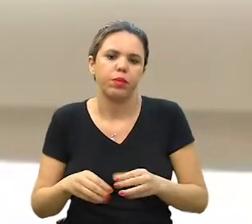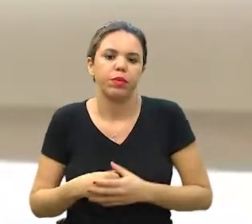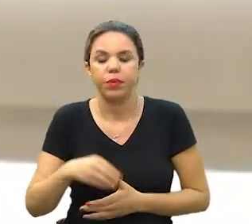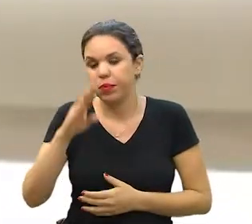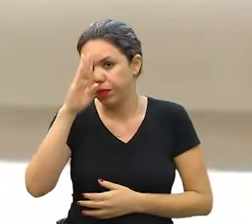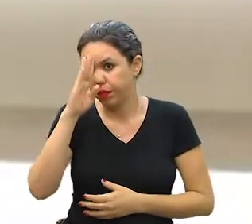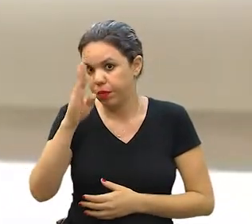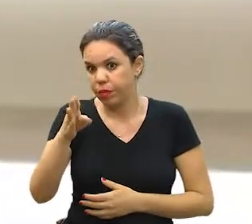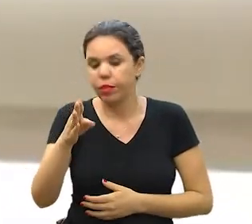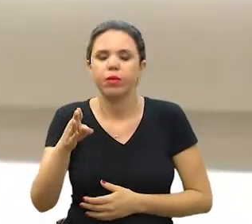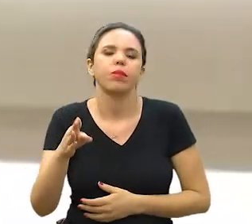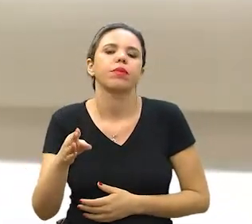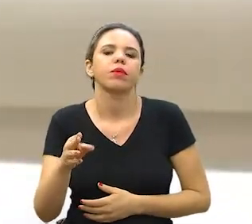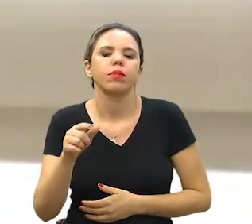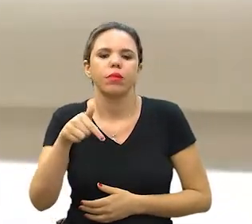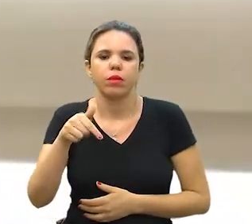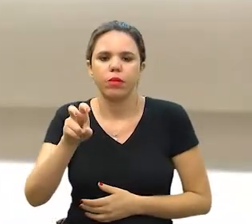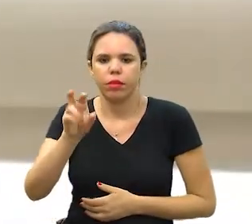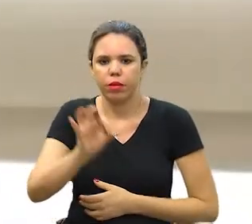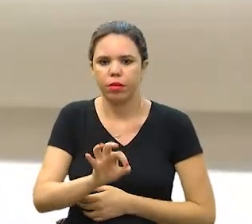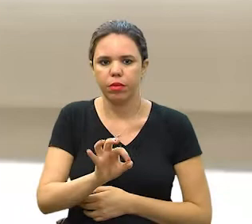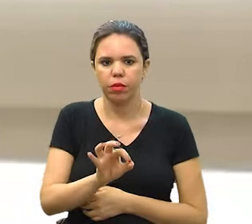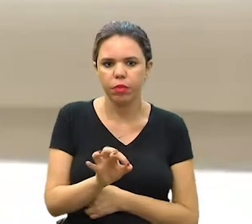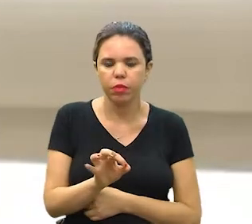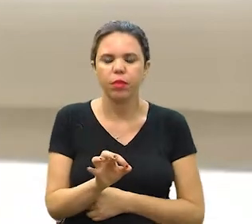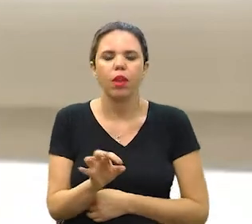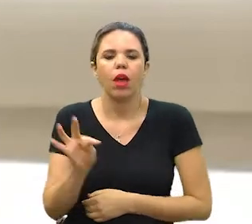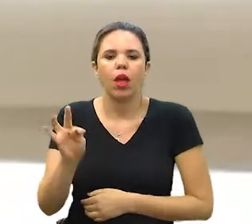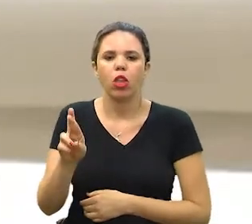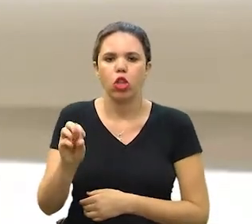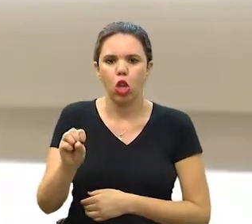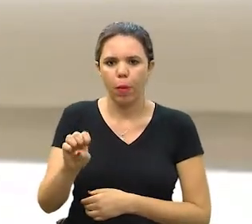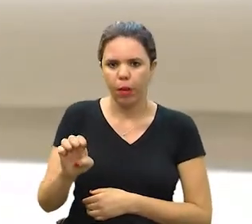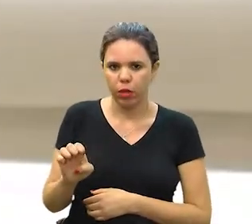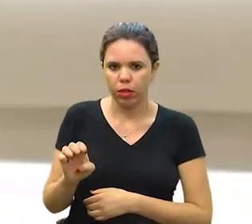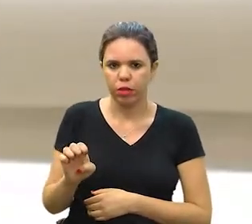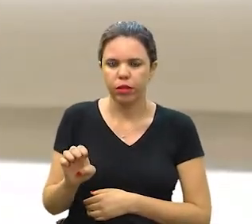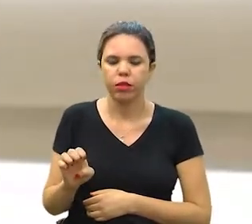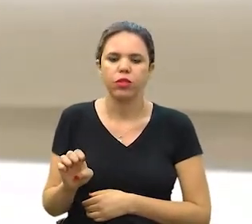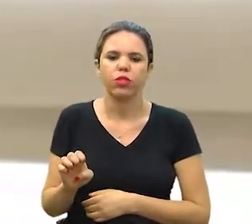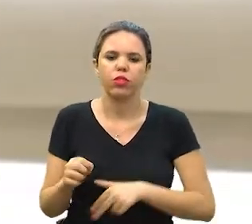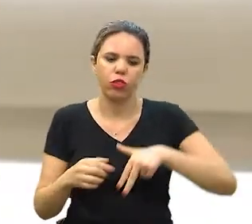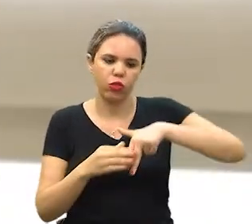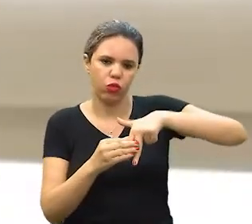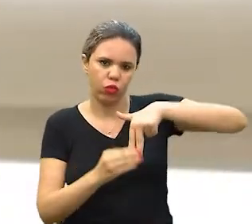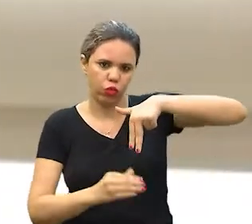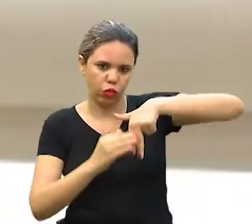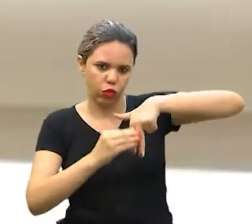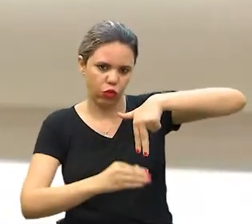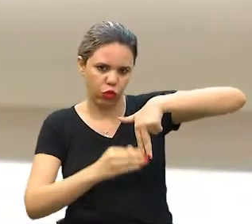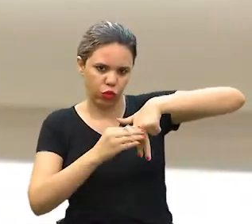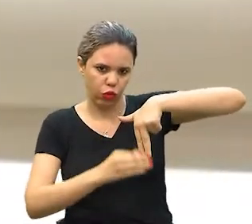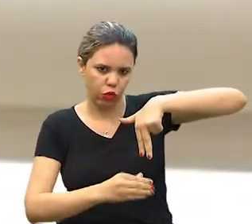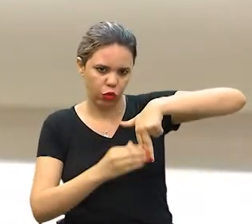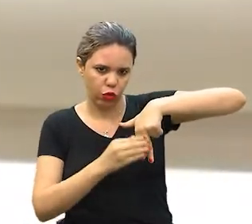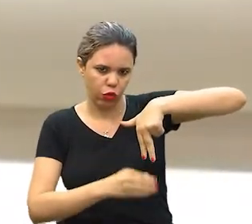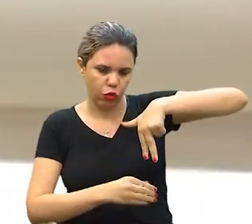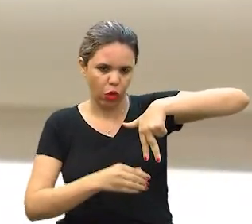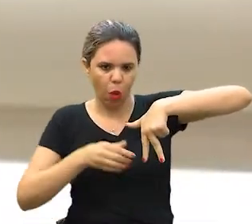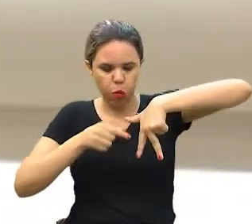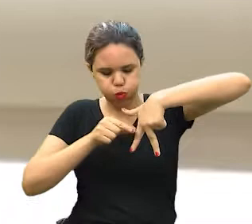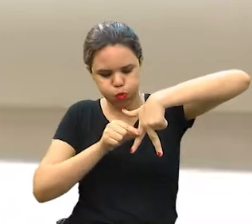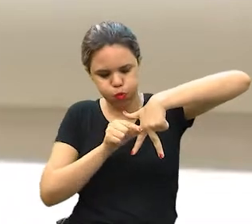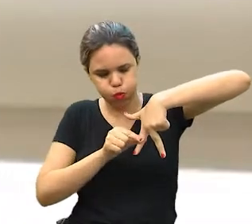corpo, principalmente, então, 75% das tromboses são nos membros inferiores, nas pernas e